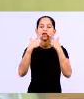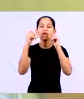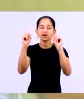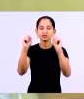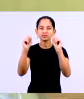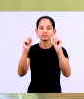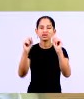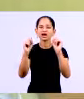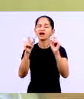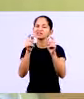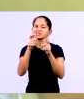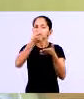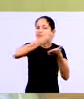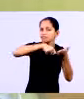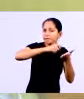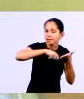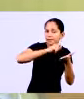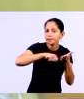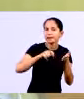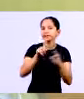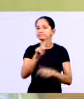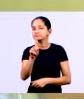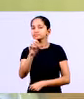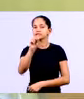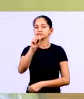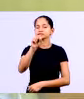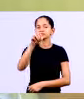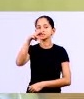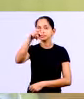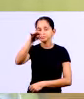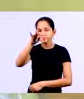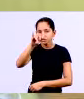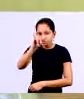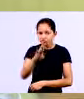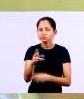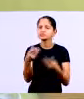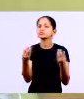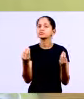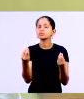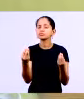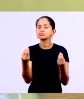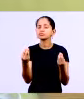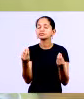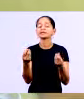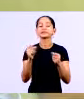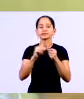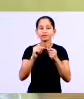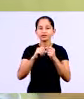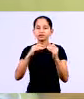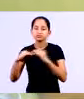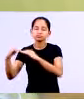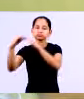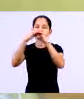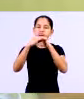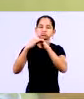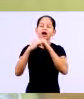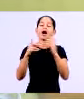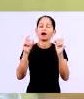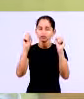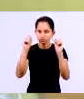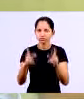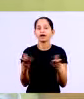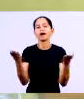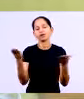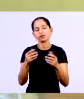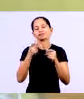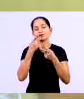que ortográficas. E que a gente, né, e para que houvesse essa padronização, houve então a proposta do novo acordo